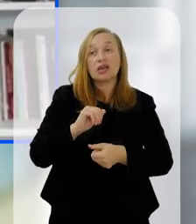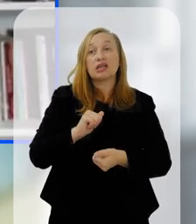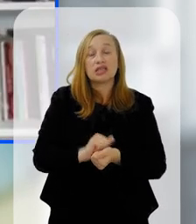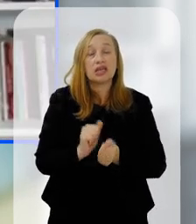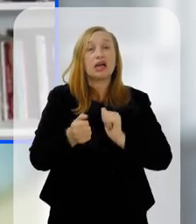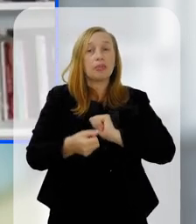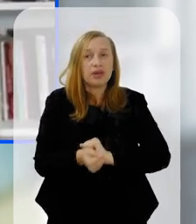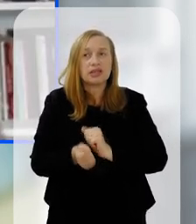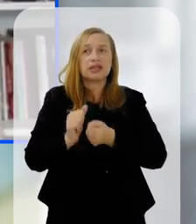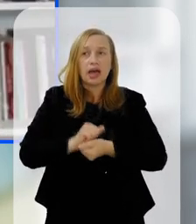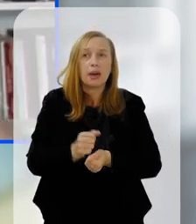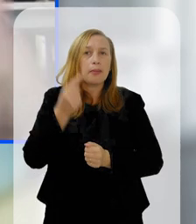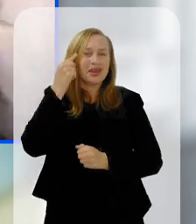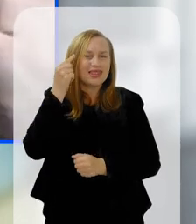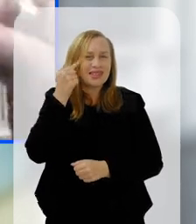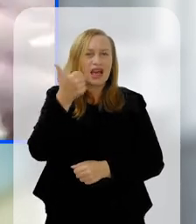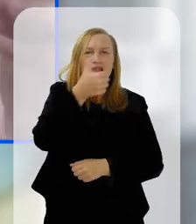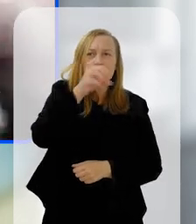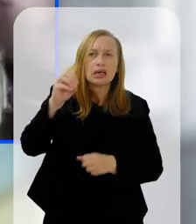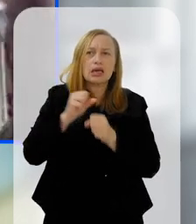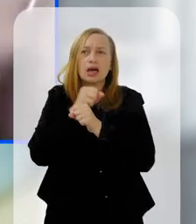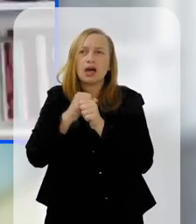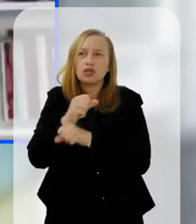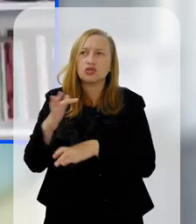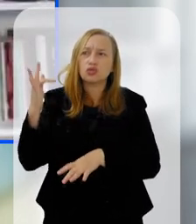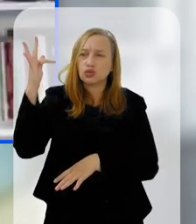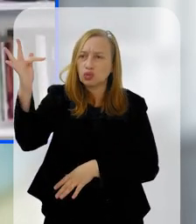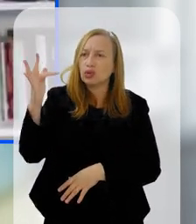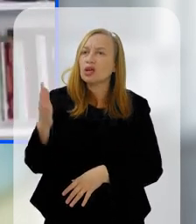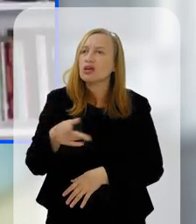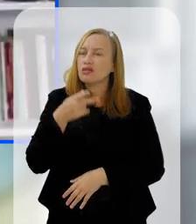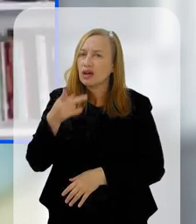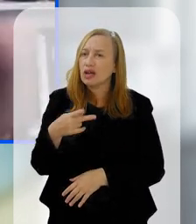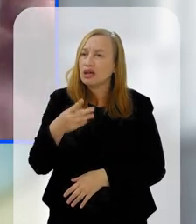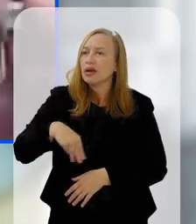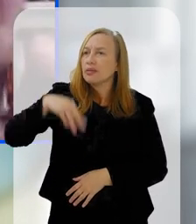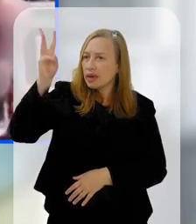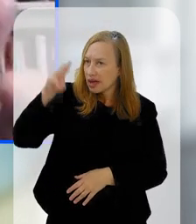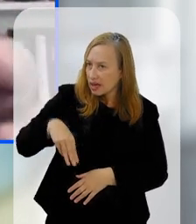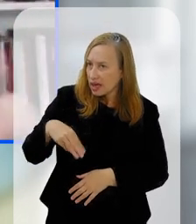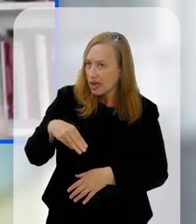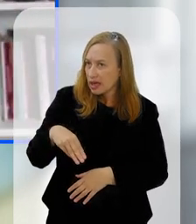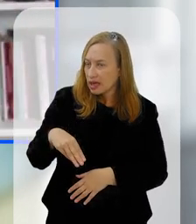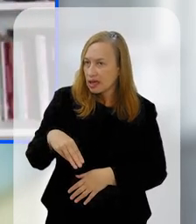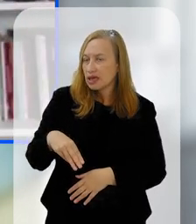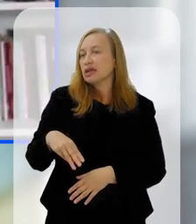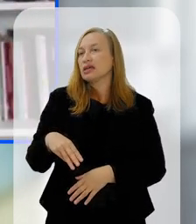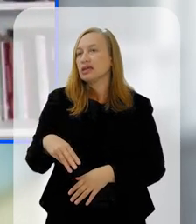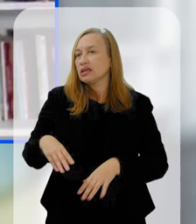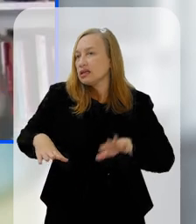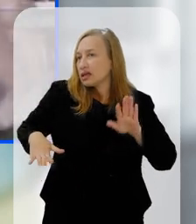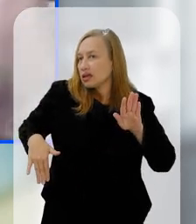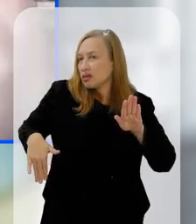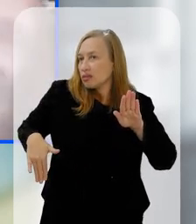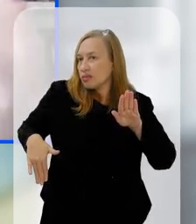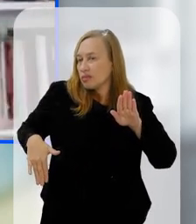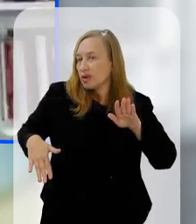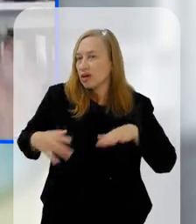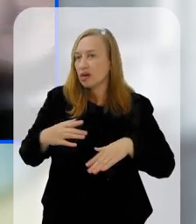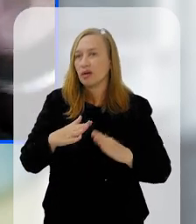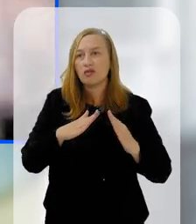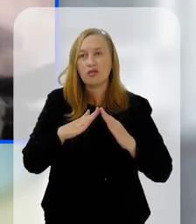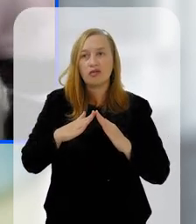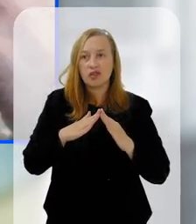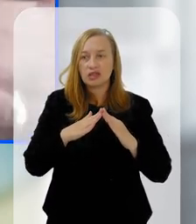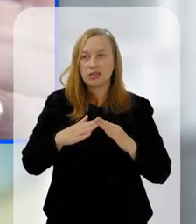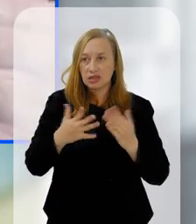que se ajustar no tempo, a gente tem que pensar nos próximos 100 anos. E falando nisso, né, para quem está na margem